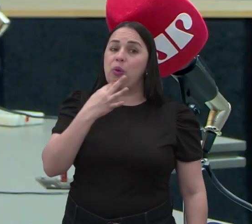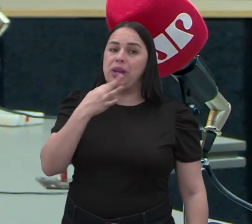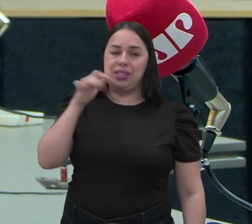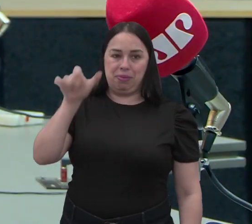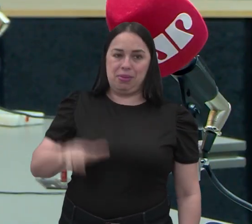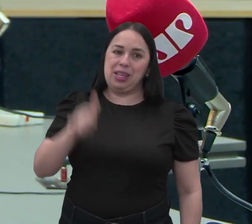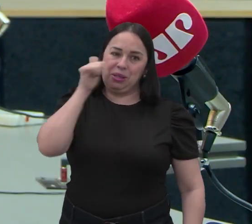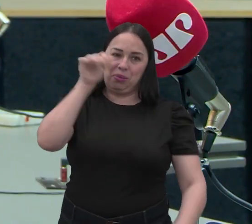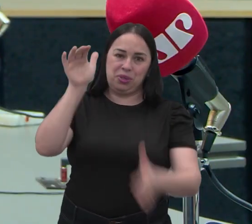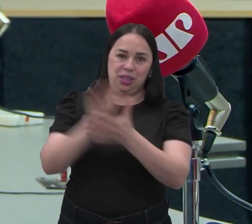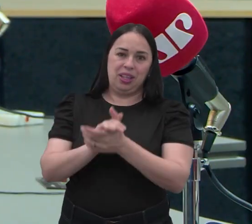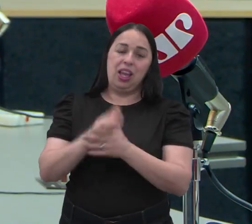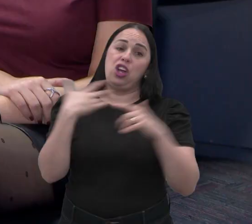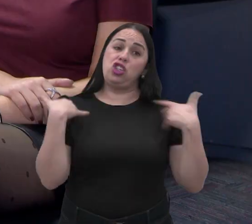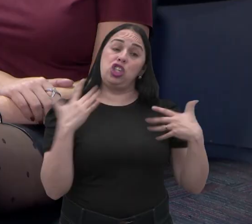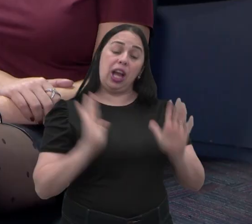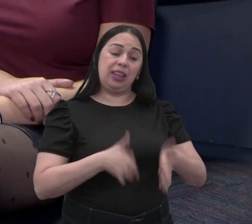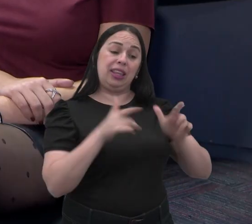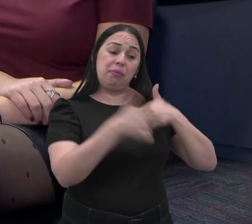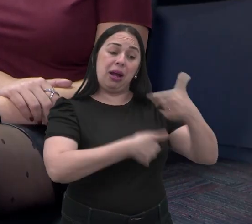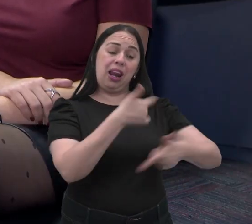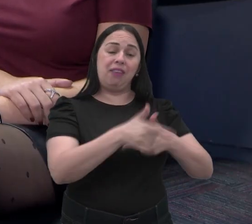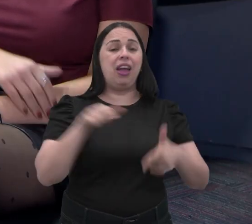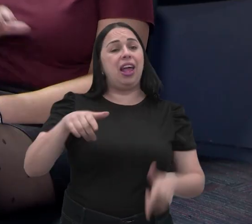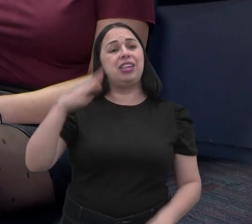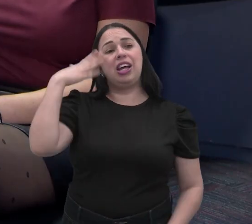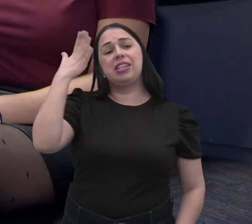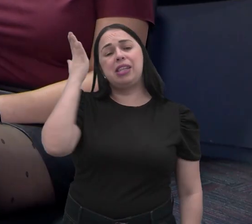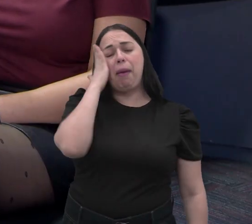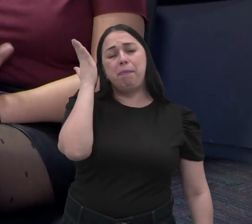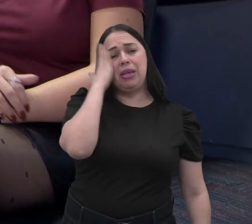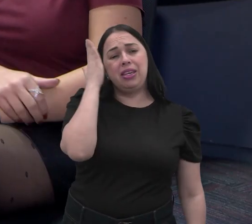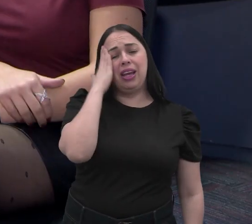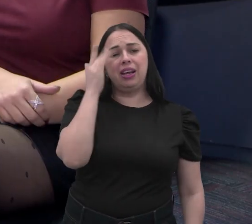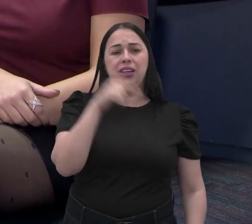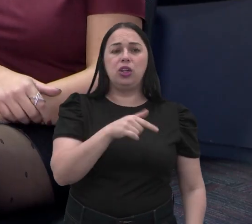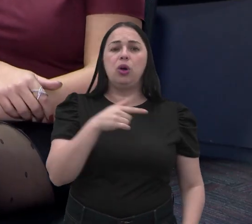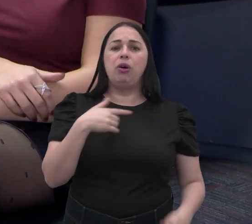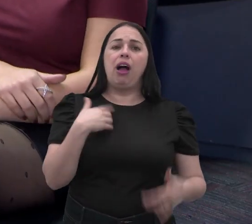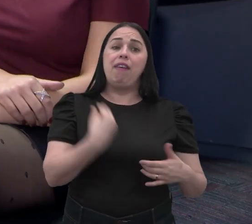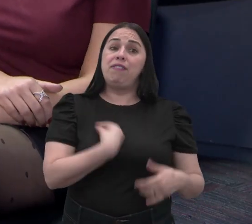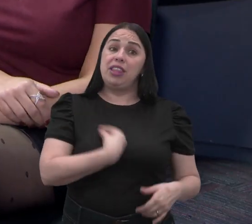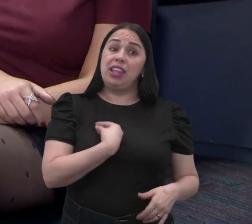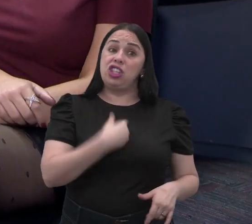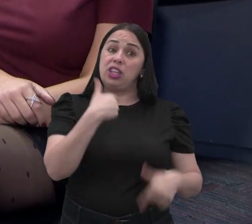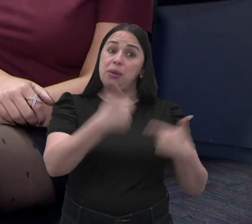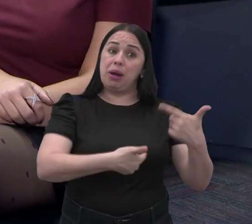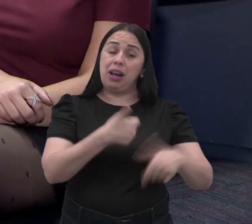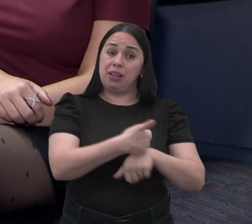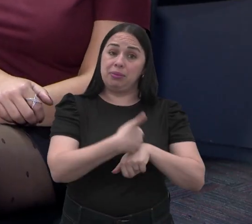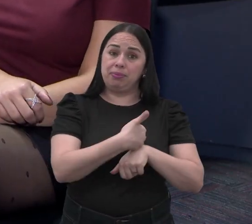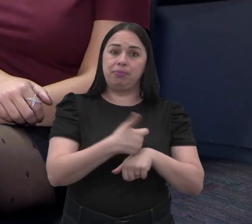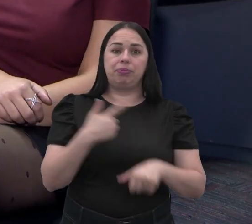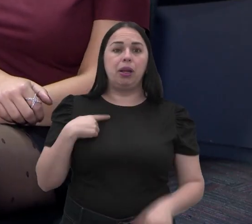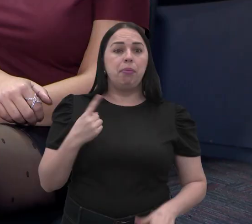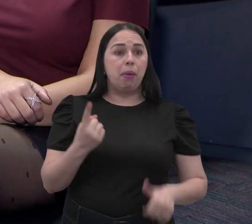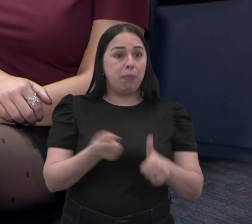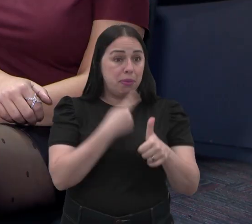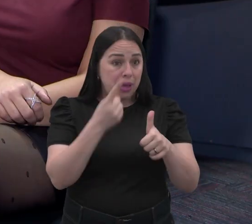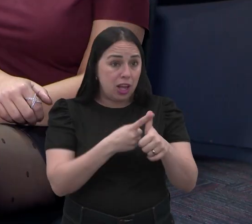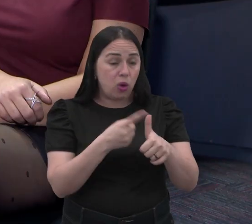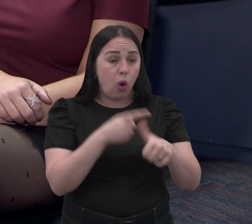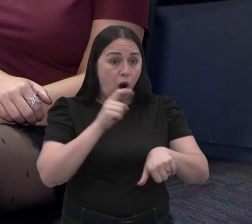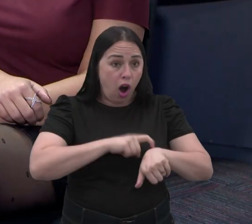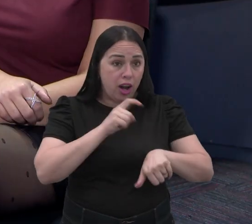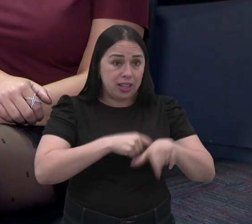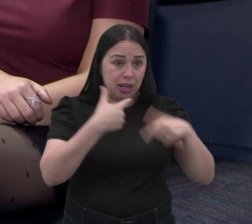eu conheci a minha esposa, eu já trabalhava em rádio, então ela já sabia qual que era a doideira. Só para você ter uma ideia, só para exemplificar, meu primeiro